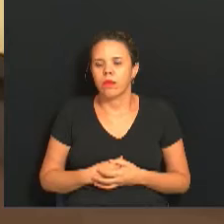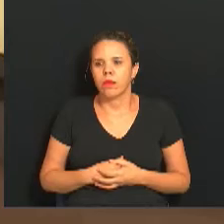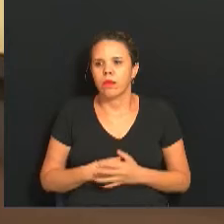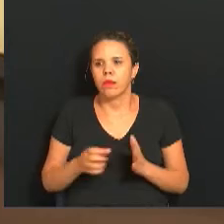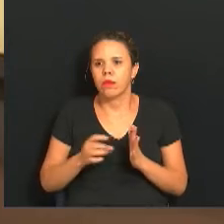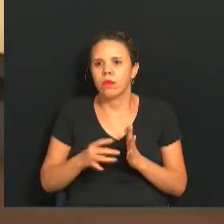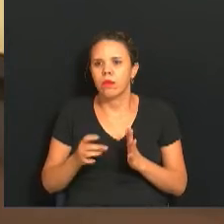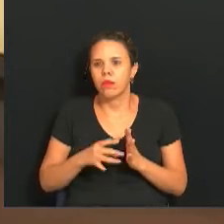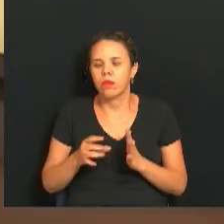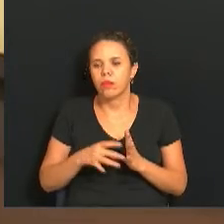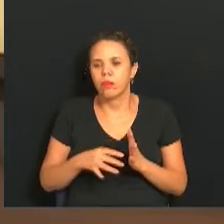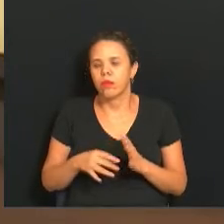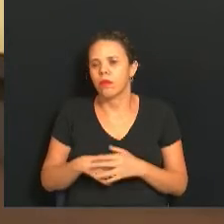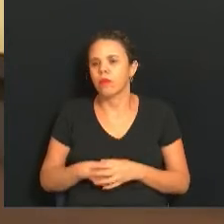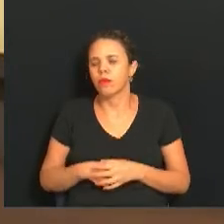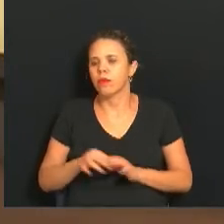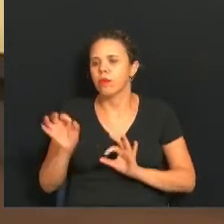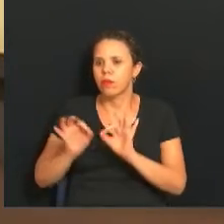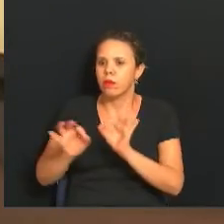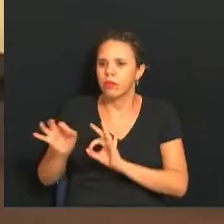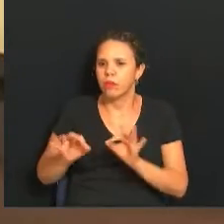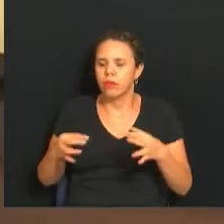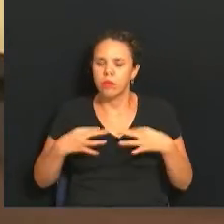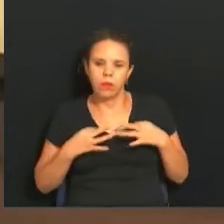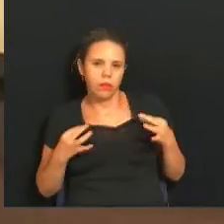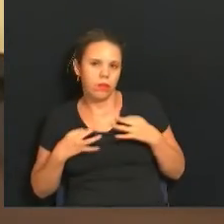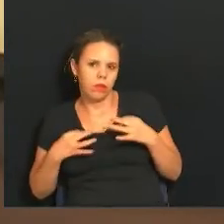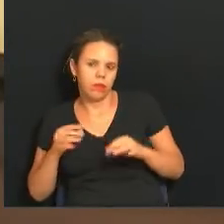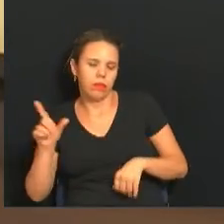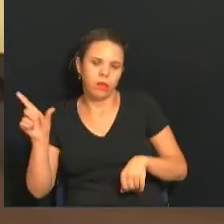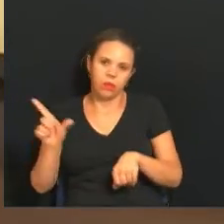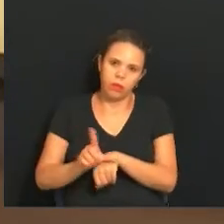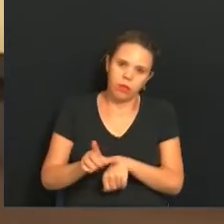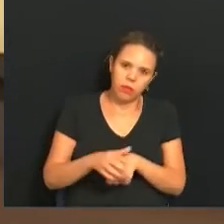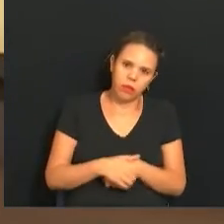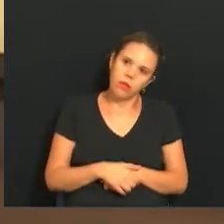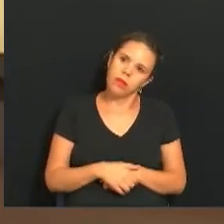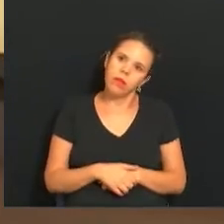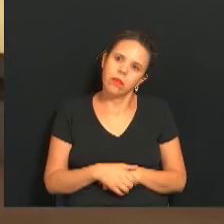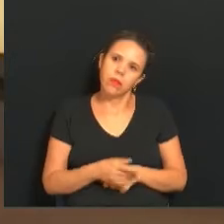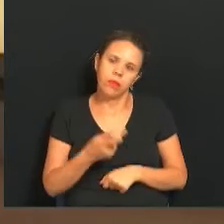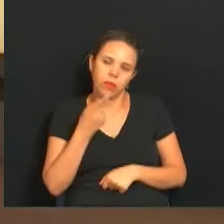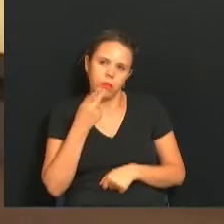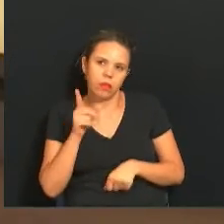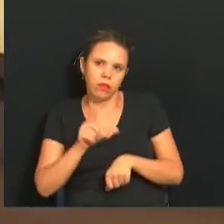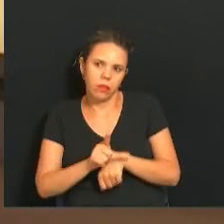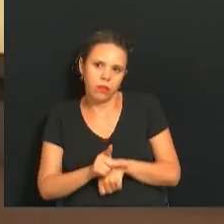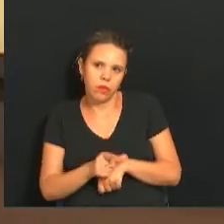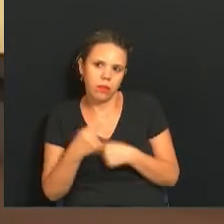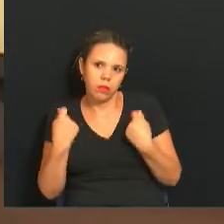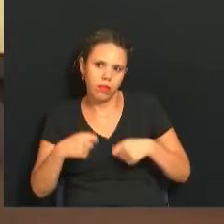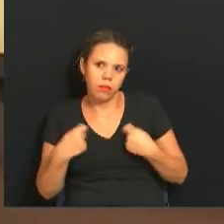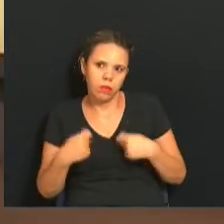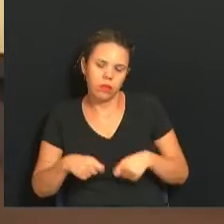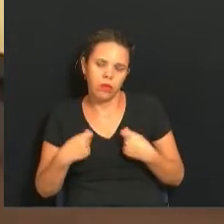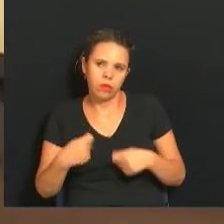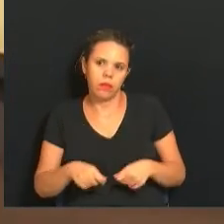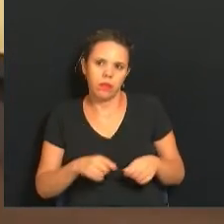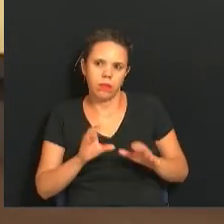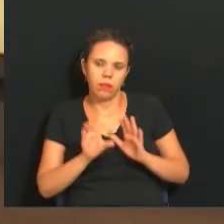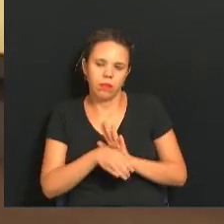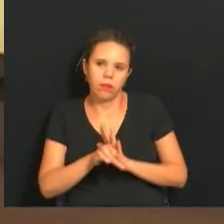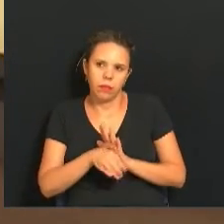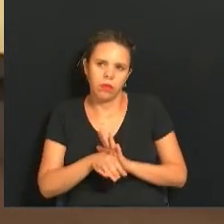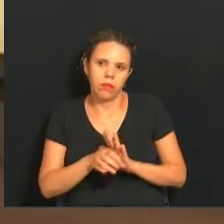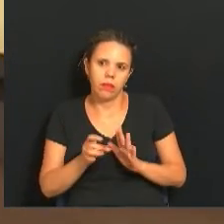que monta looks e arrumação de loja ou visual merchandising, quando você fala que um lojista precisa montar a sua concepção de vitrine para